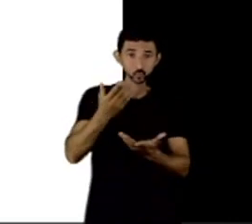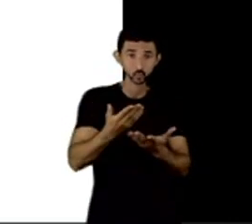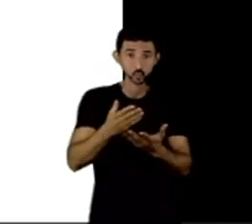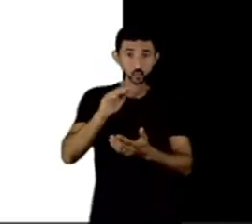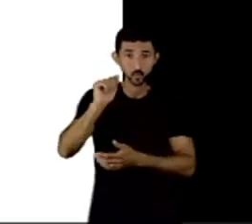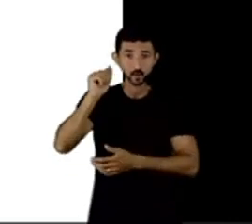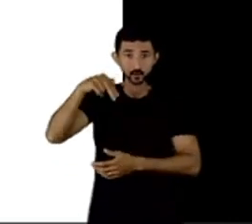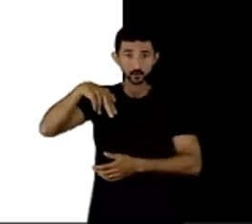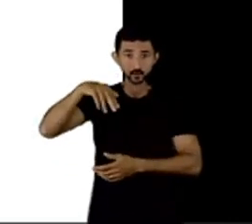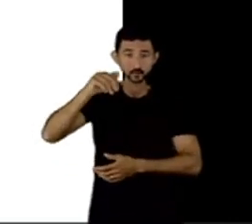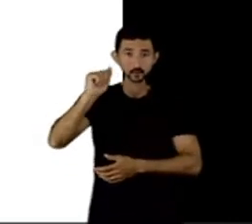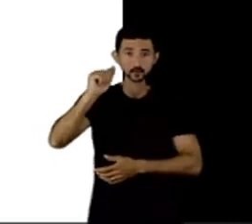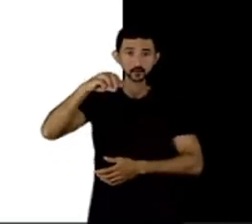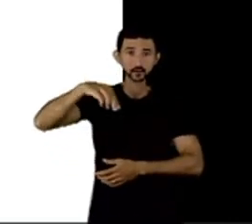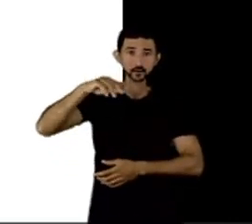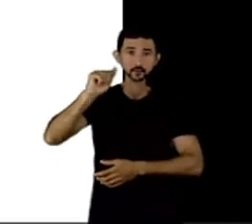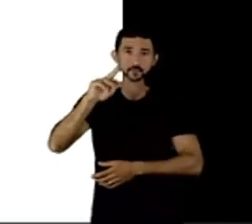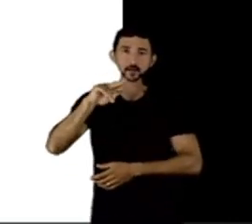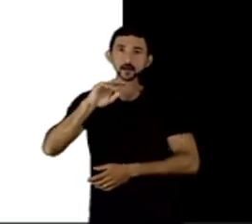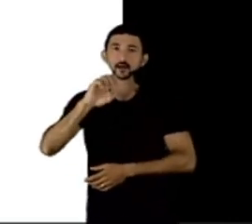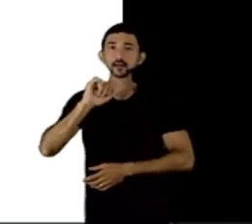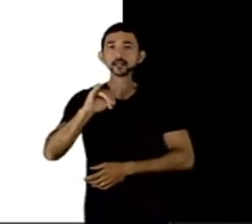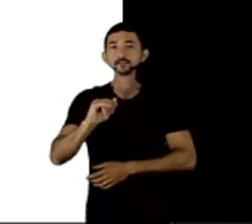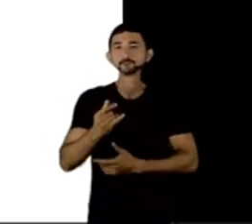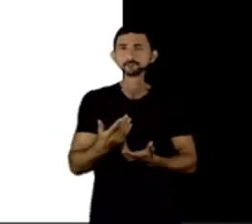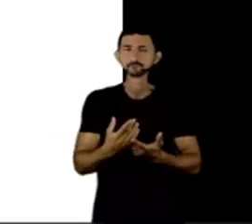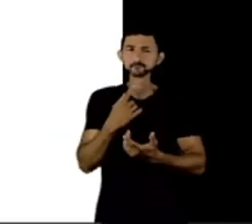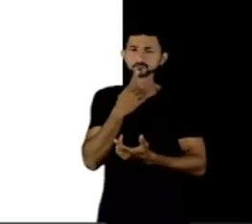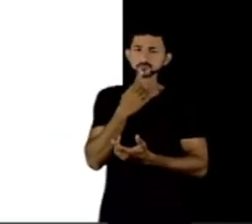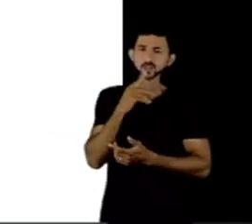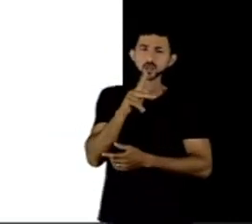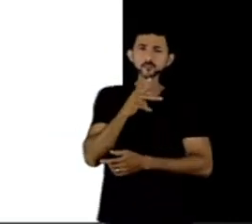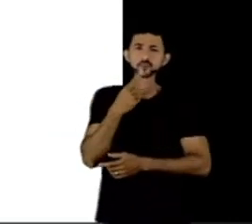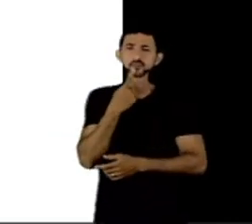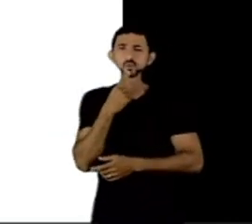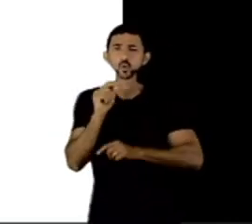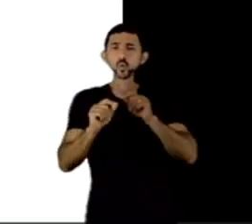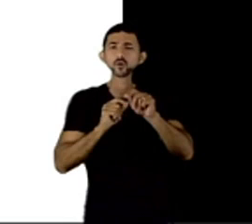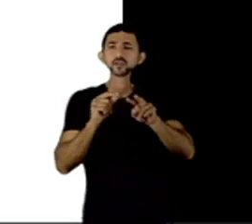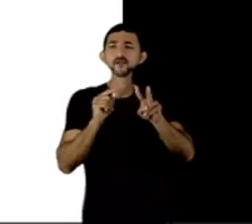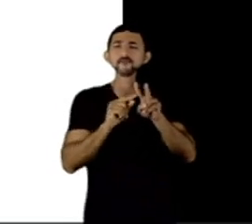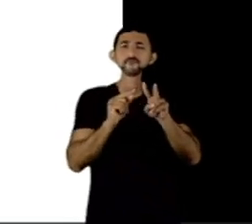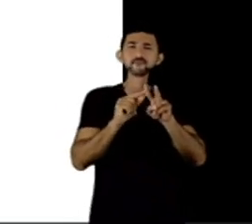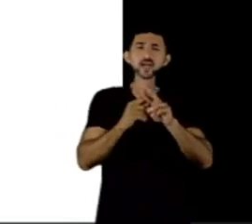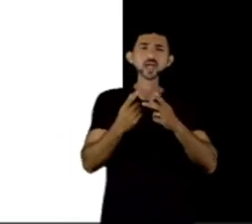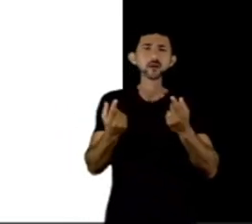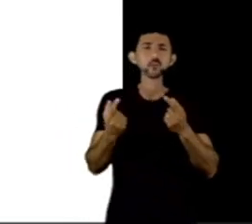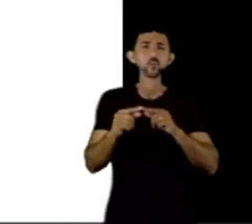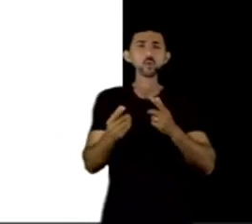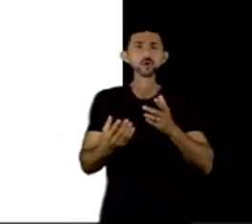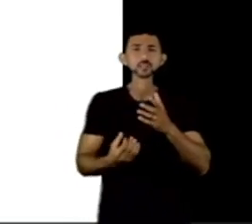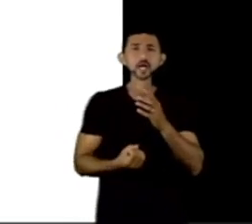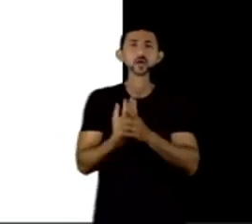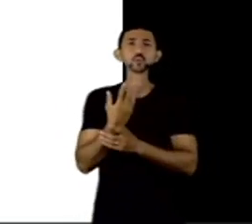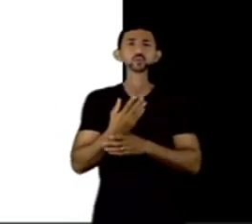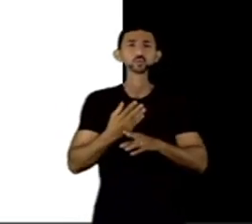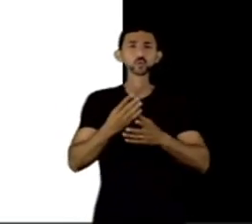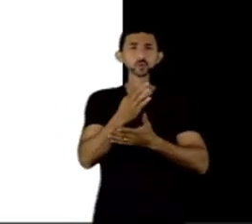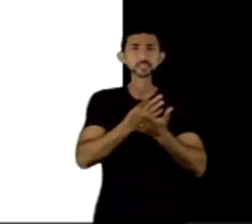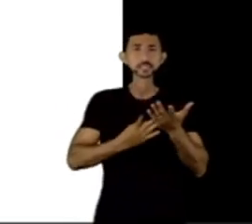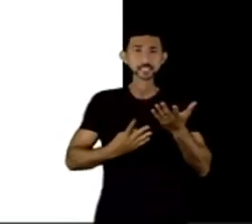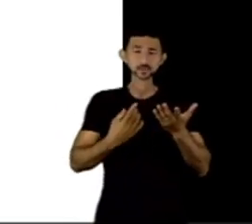básica, obviamente, para você essas colocações. Professor, mas o que os verbos eles têm a ver com a construção do